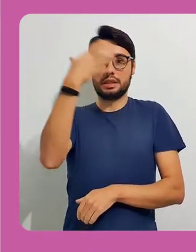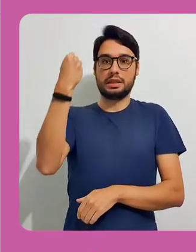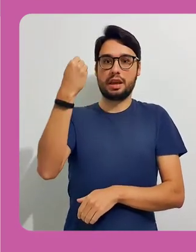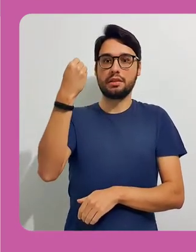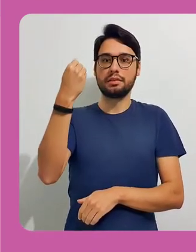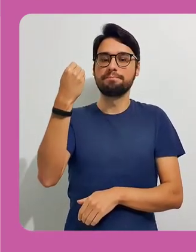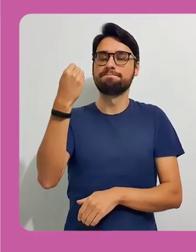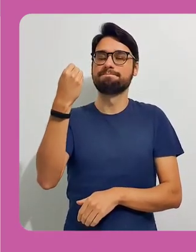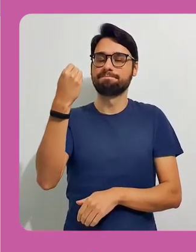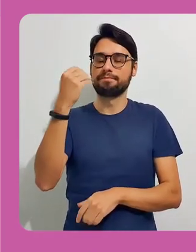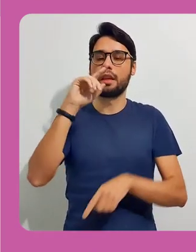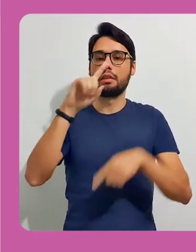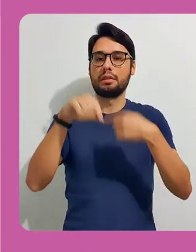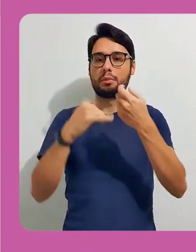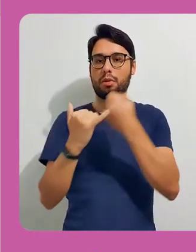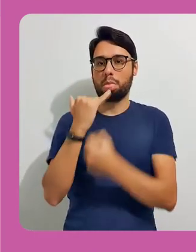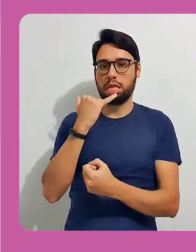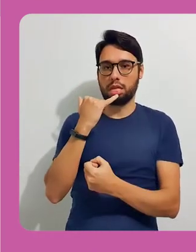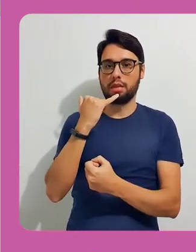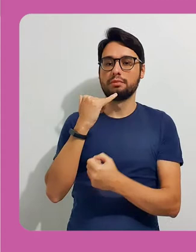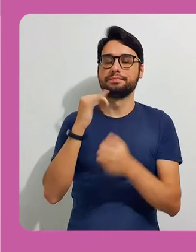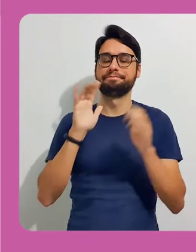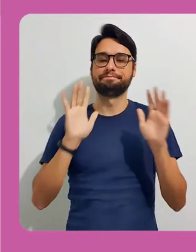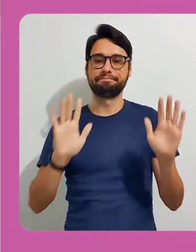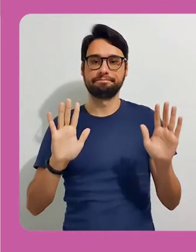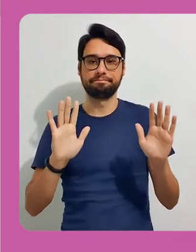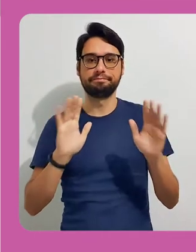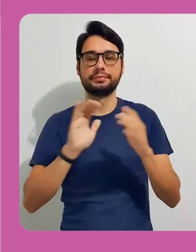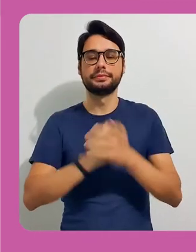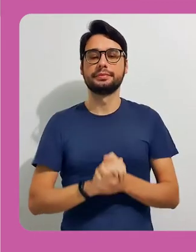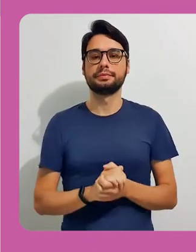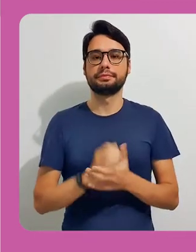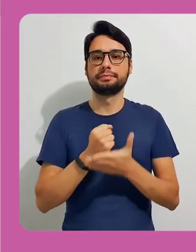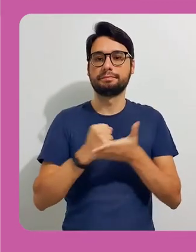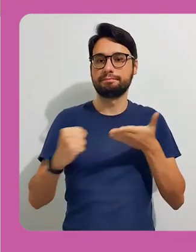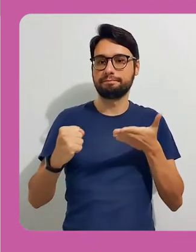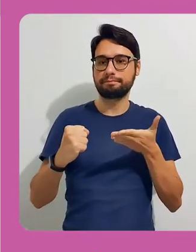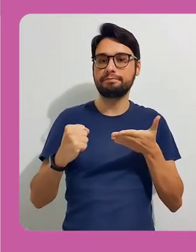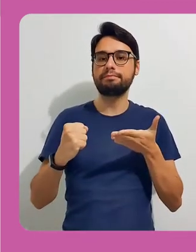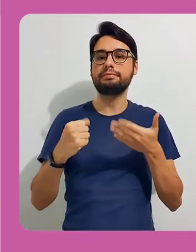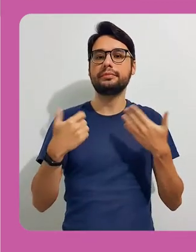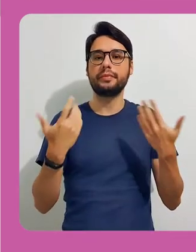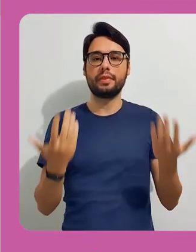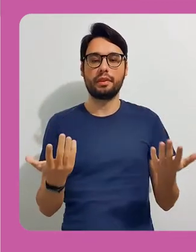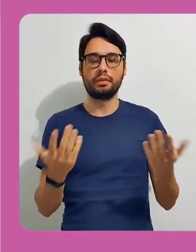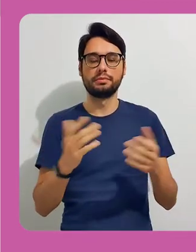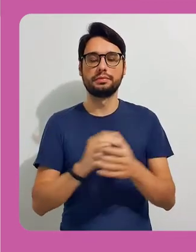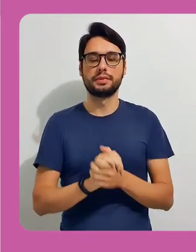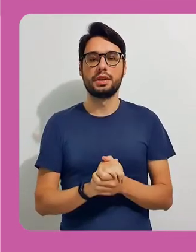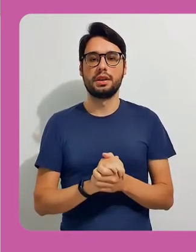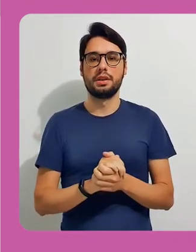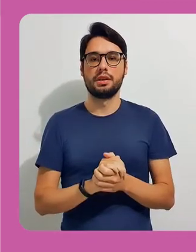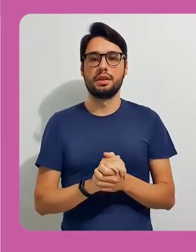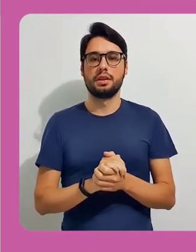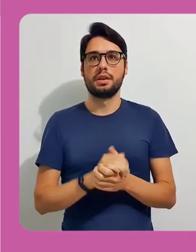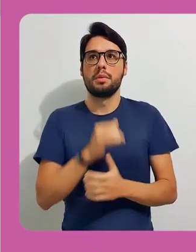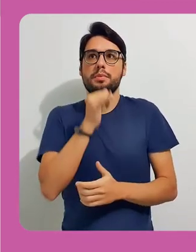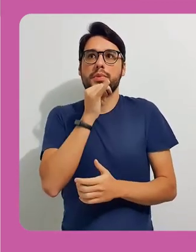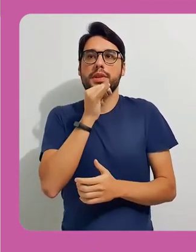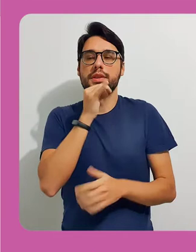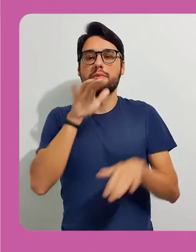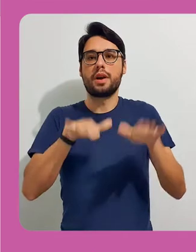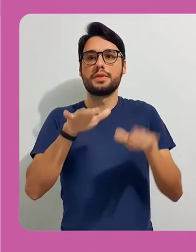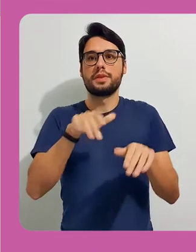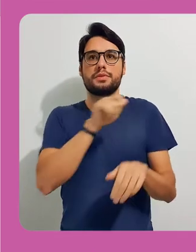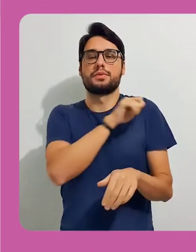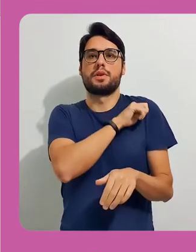a gente acaba é tá perdendo o a não permitindo